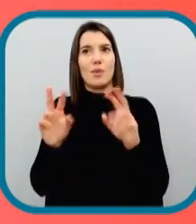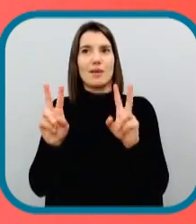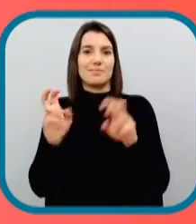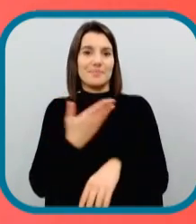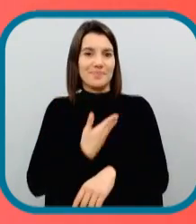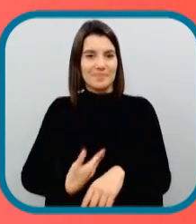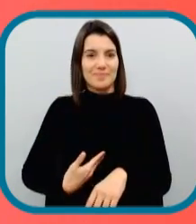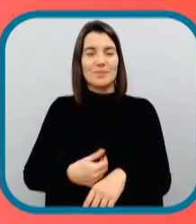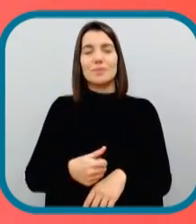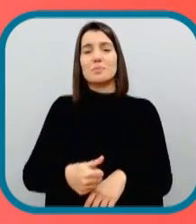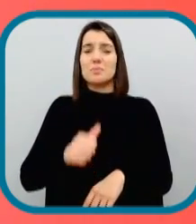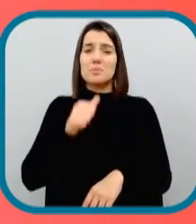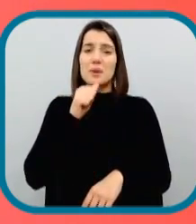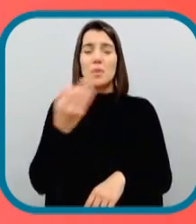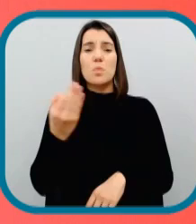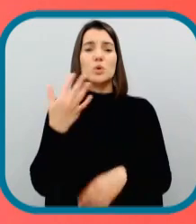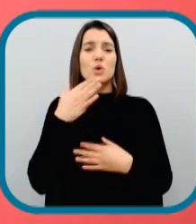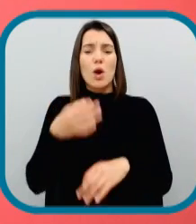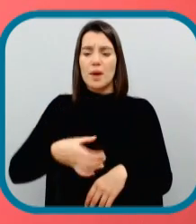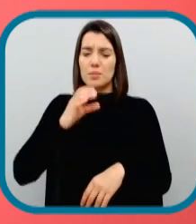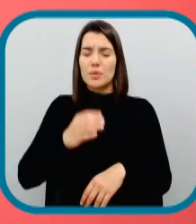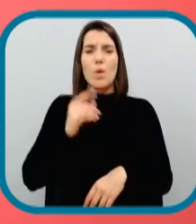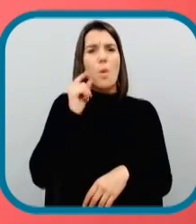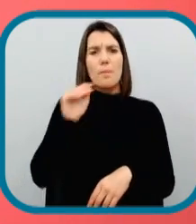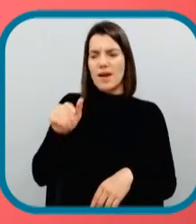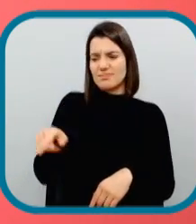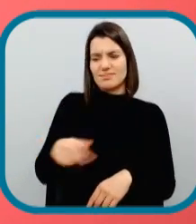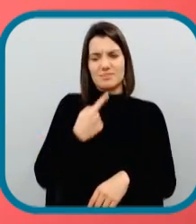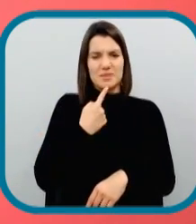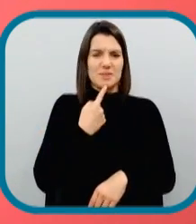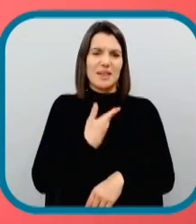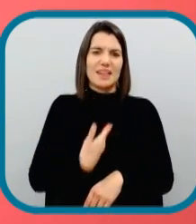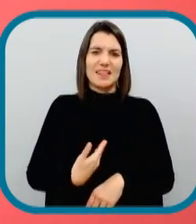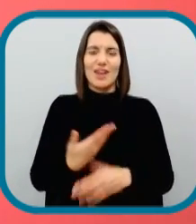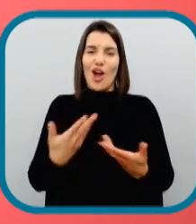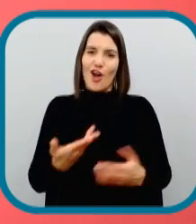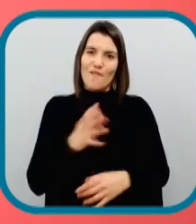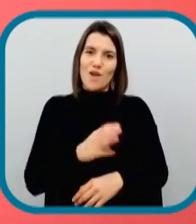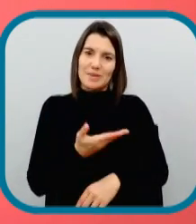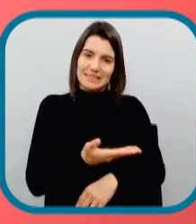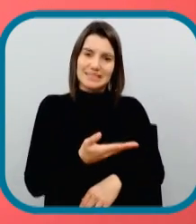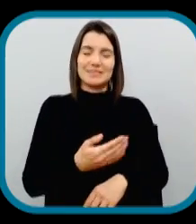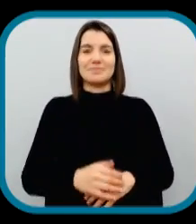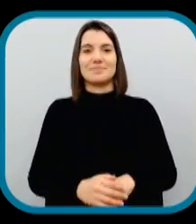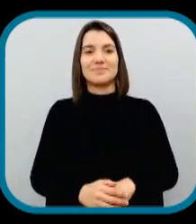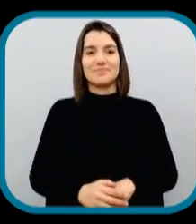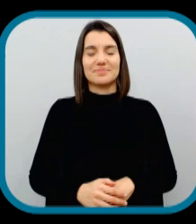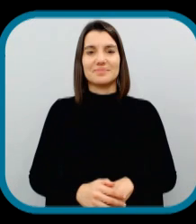maneira antiga, digamos assim, e vai beber um Porto normalmente, e é o pai que diz ao filho: isso já não se bebe assim, isto bebe-se desta